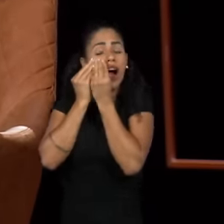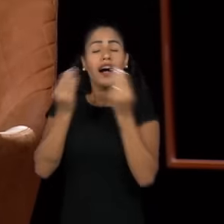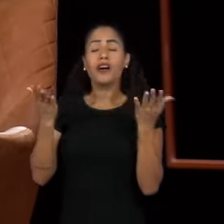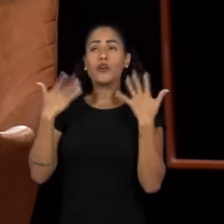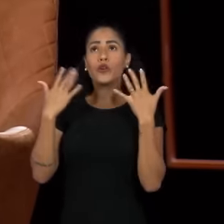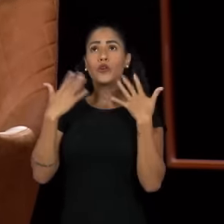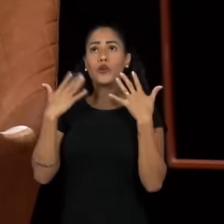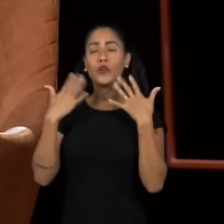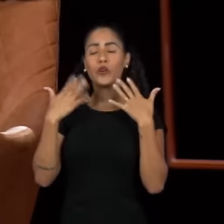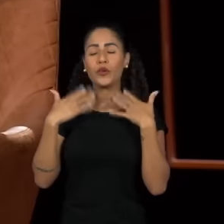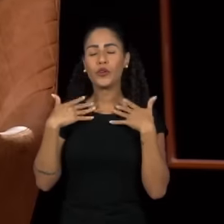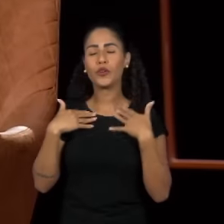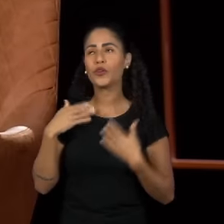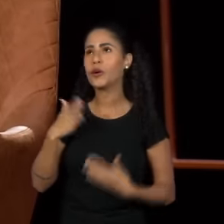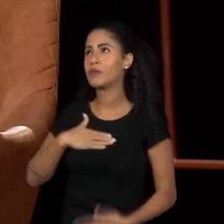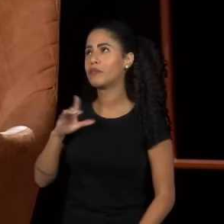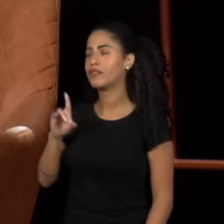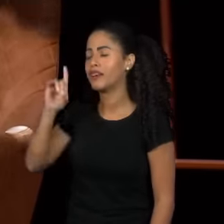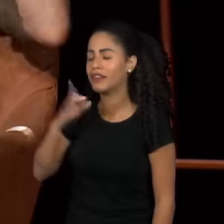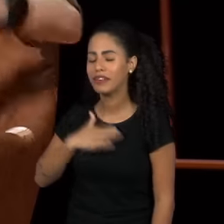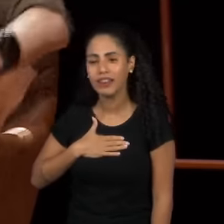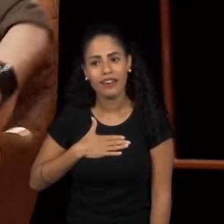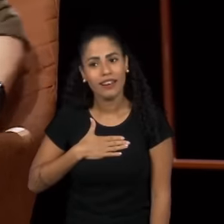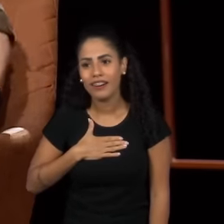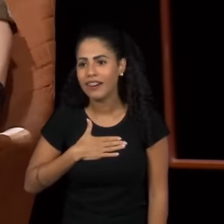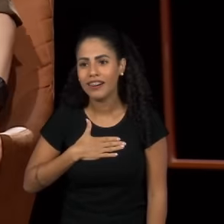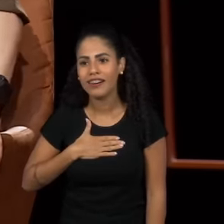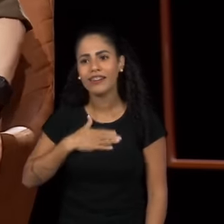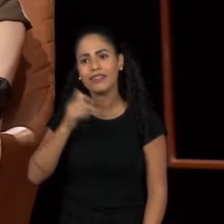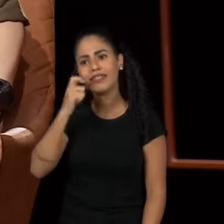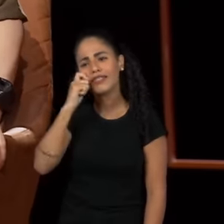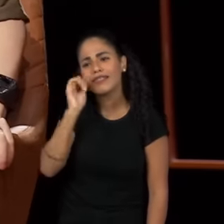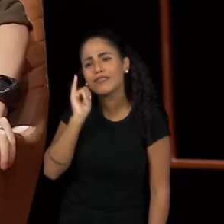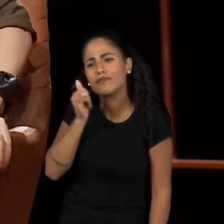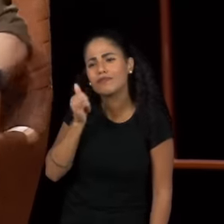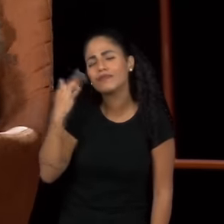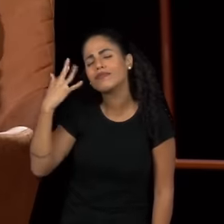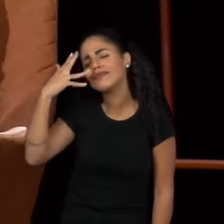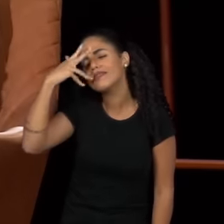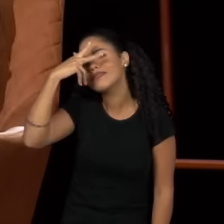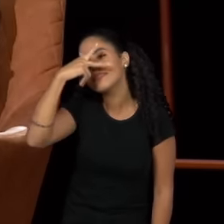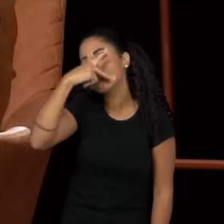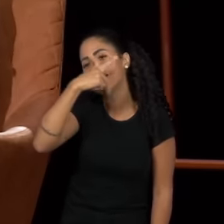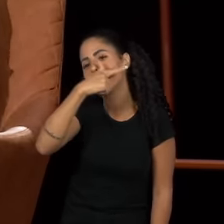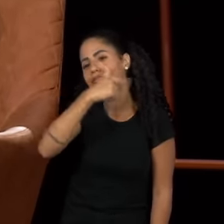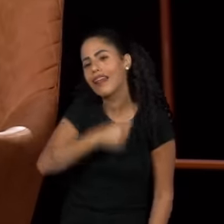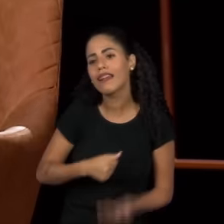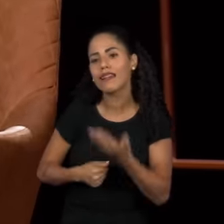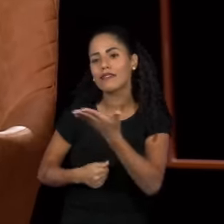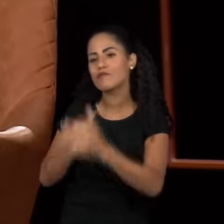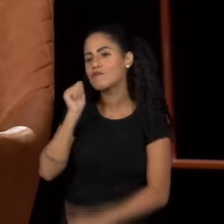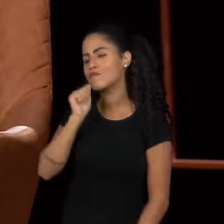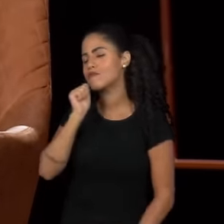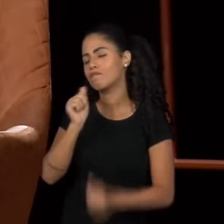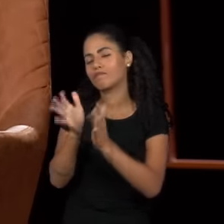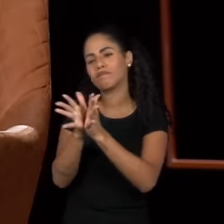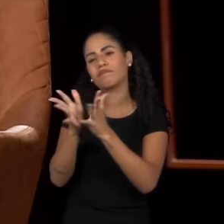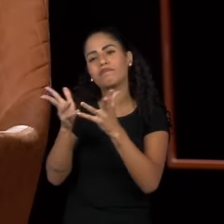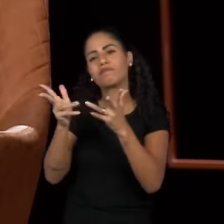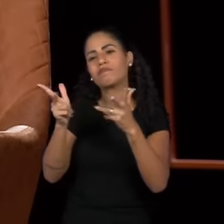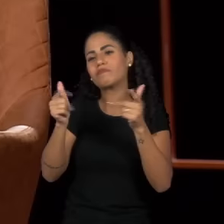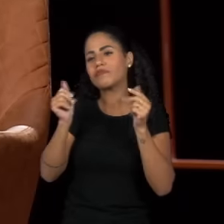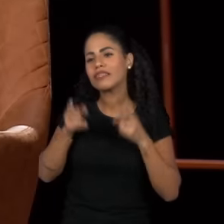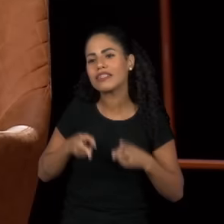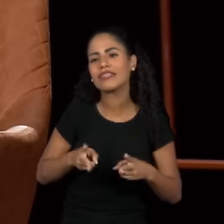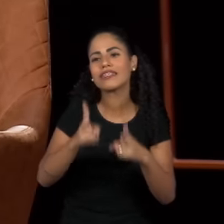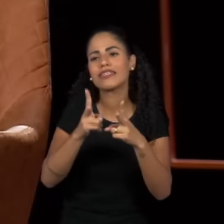Ai, meu Deus do céu. Que depoimentos lindos. Ah, Frida é essa pessoa maravilhosa. E o